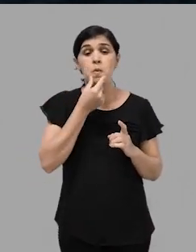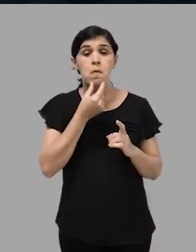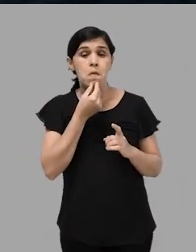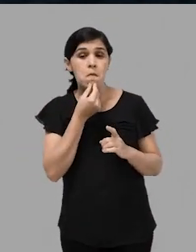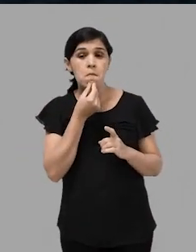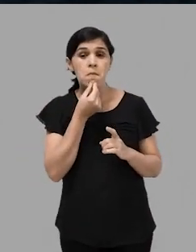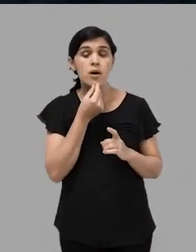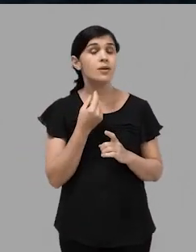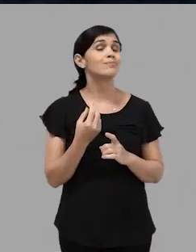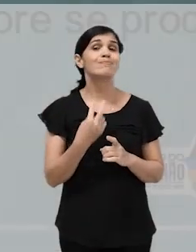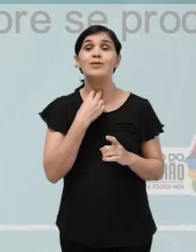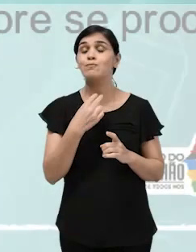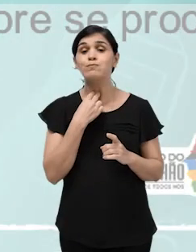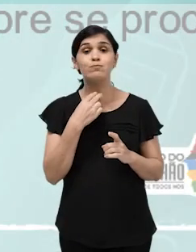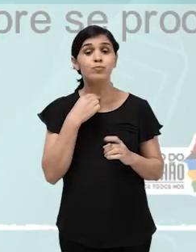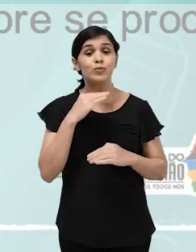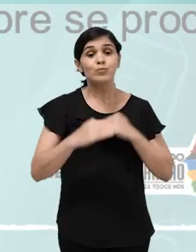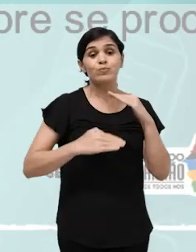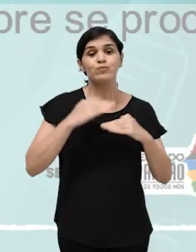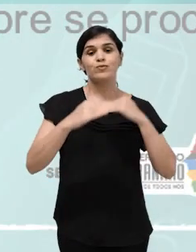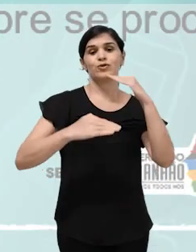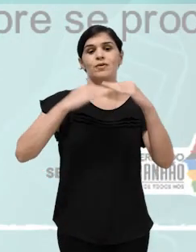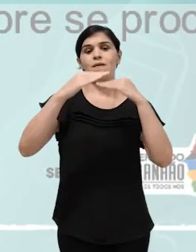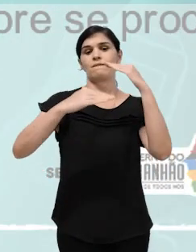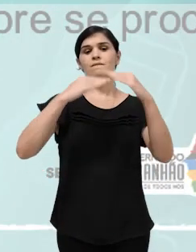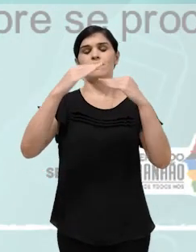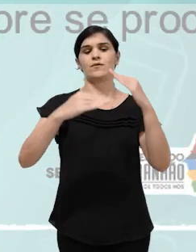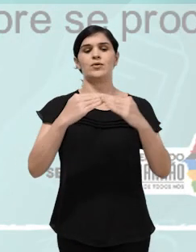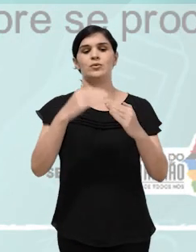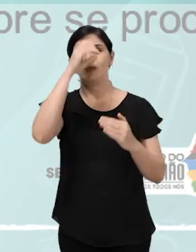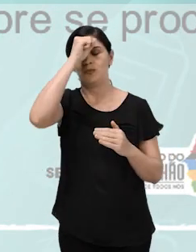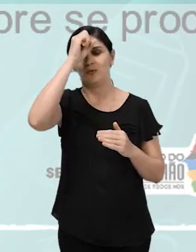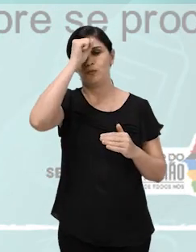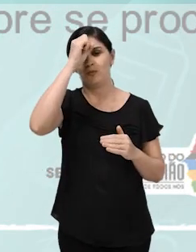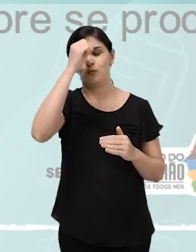tá bom? Continuando.